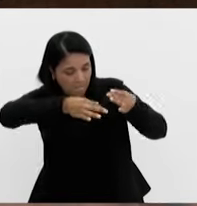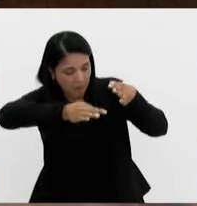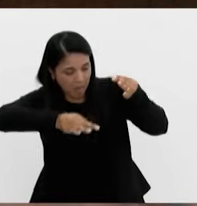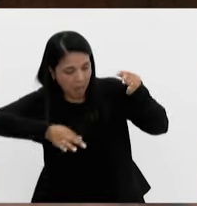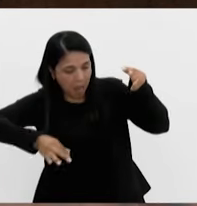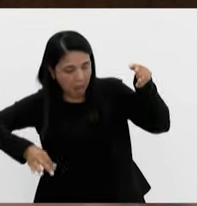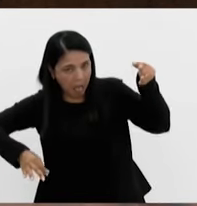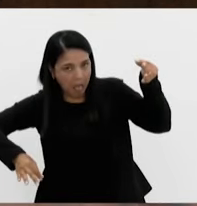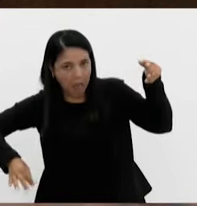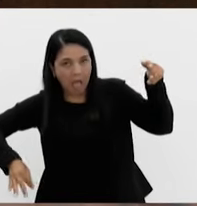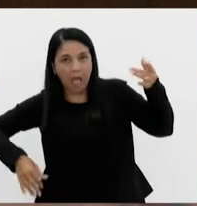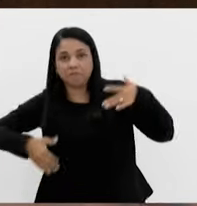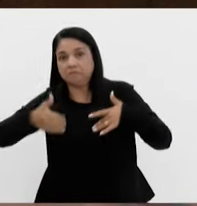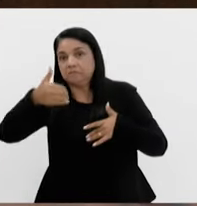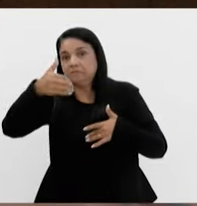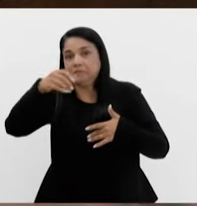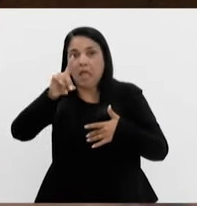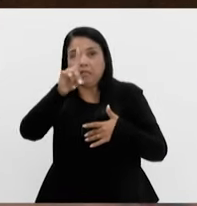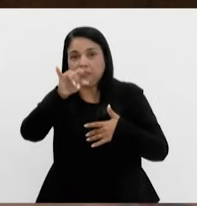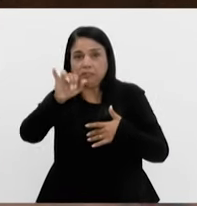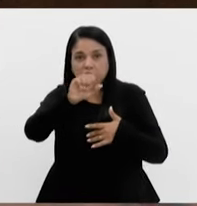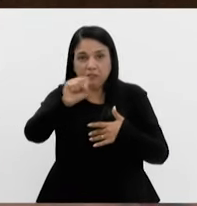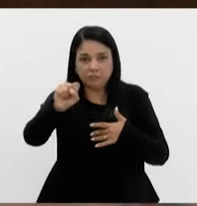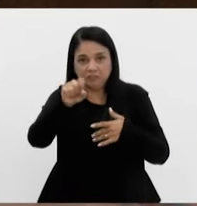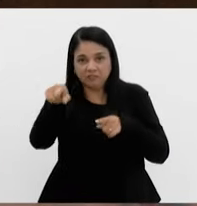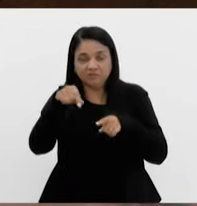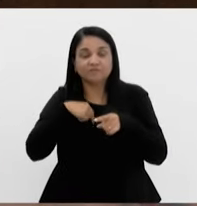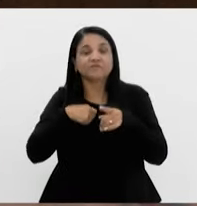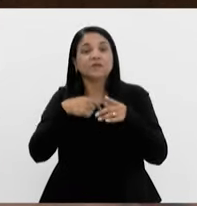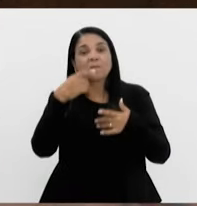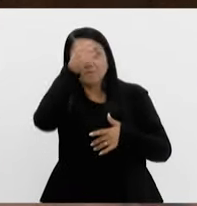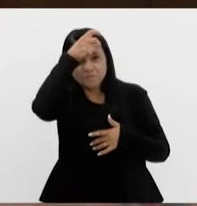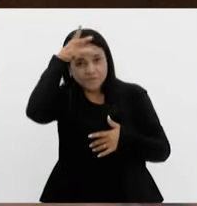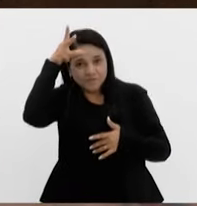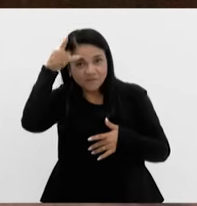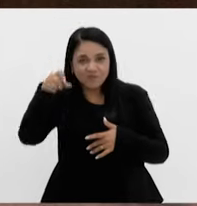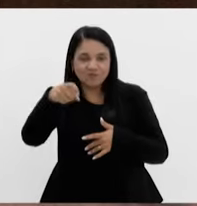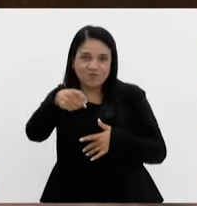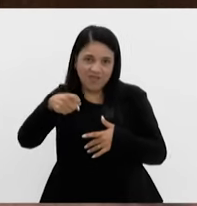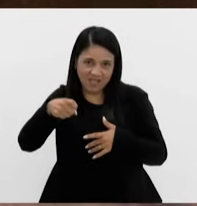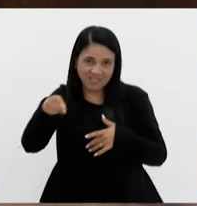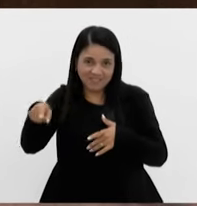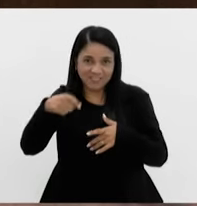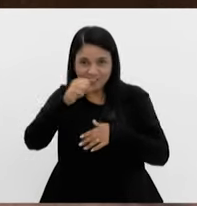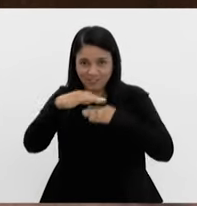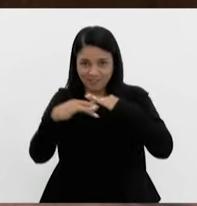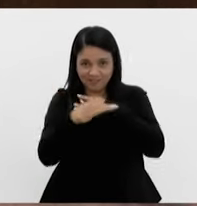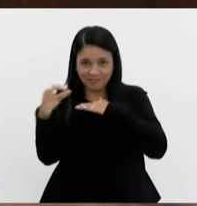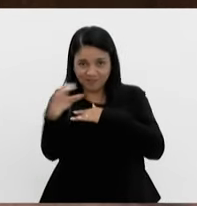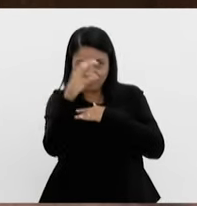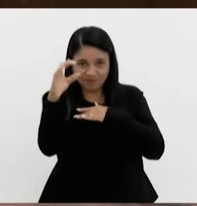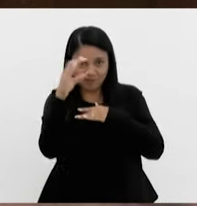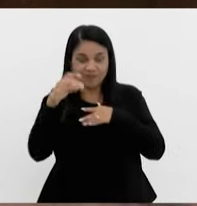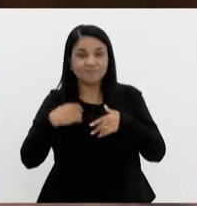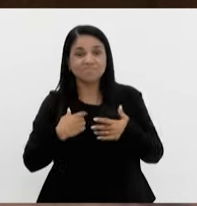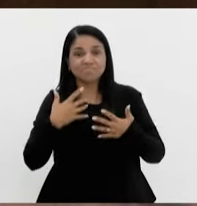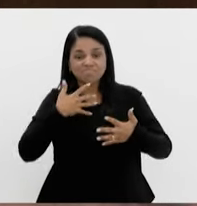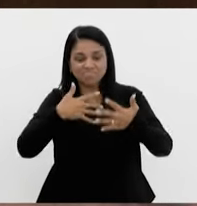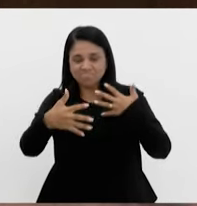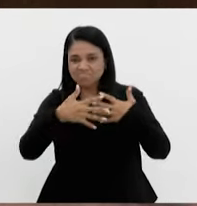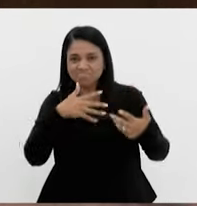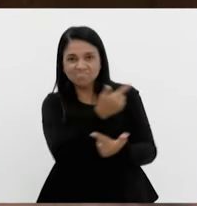10 sessões prefeito de Niterói investigado pelo Ministério Público por falta de transparências nas contas das empresas